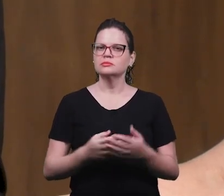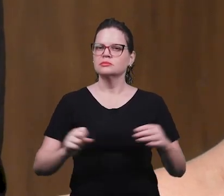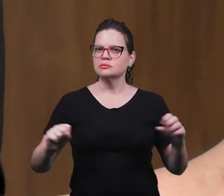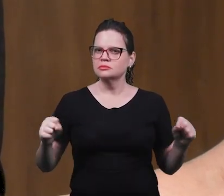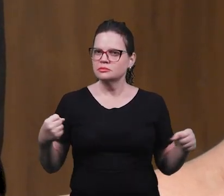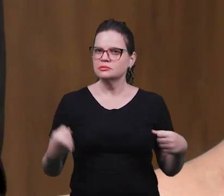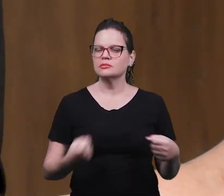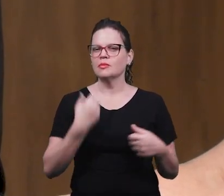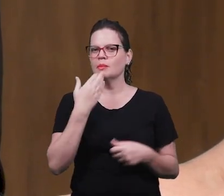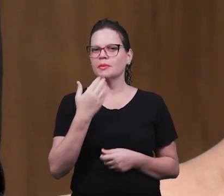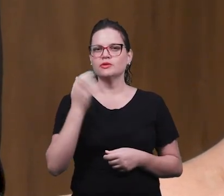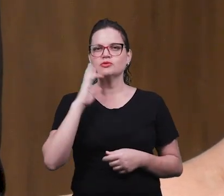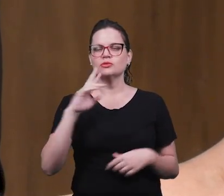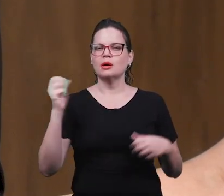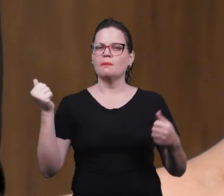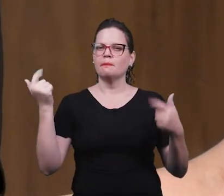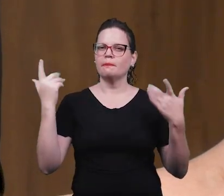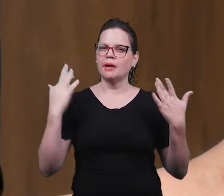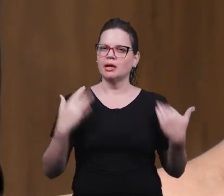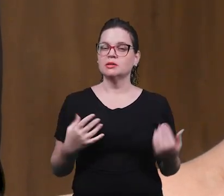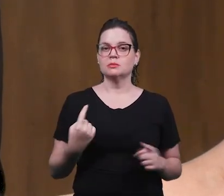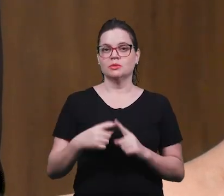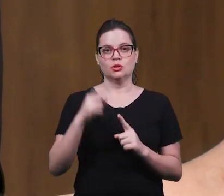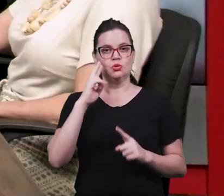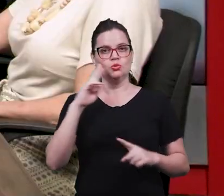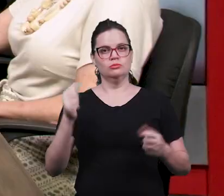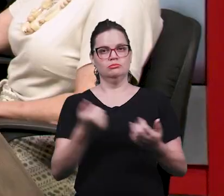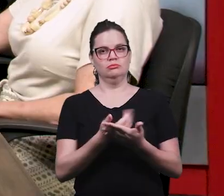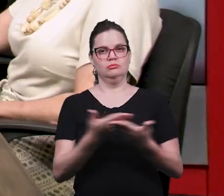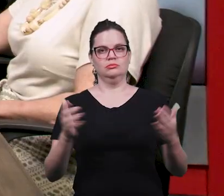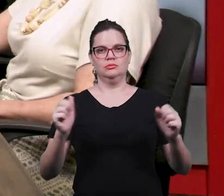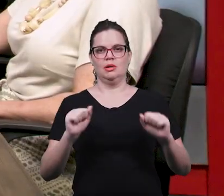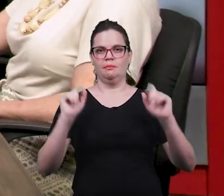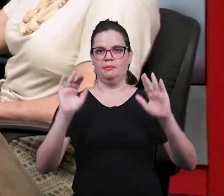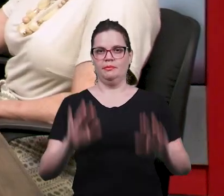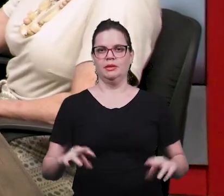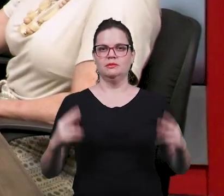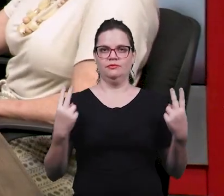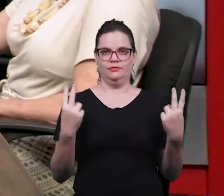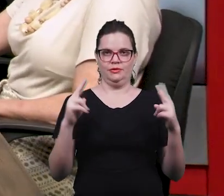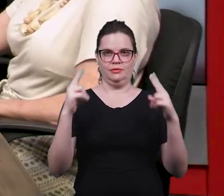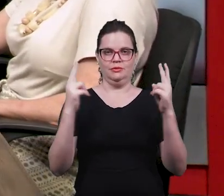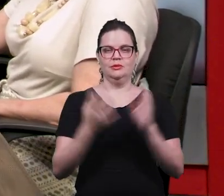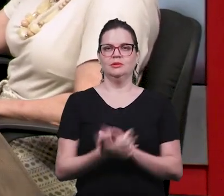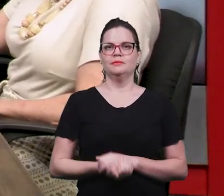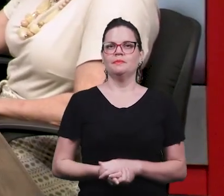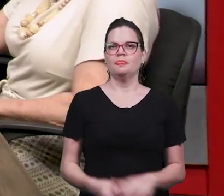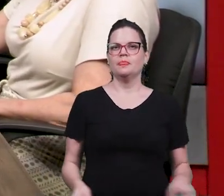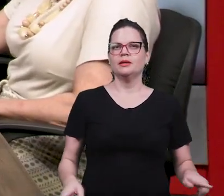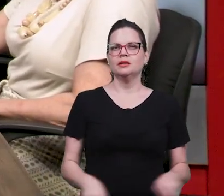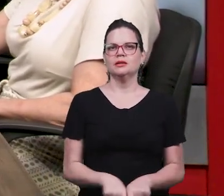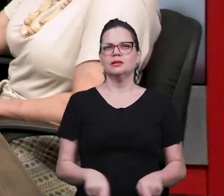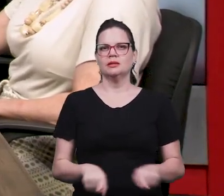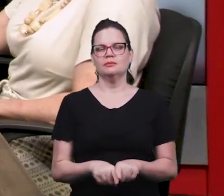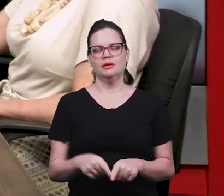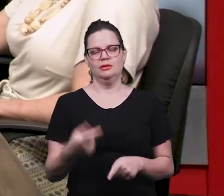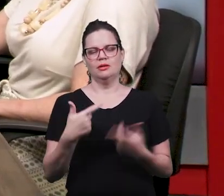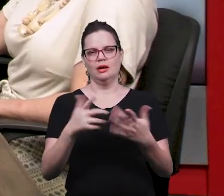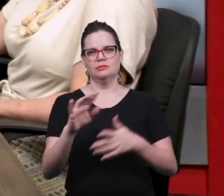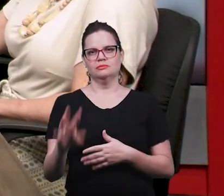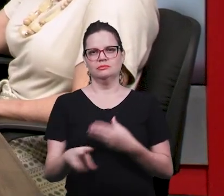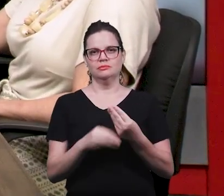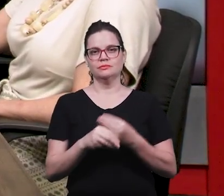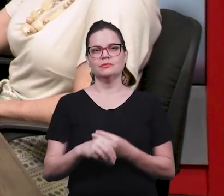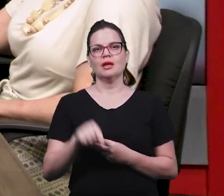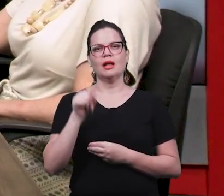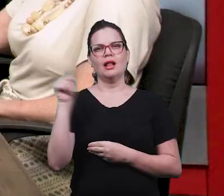se esforce, peça ao Senhor a bênção, porque o Senhor é que dá a vitória. Amém. Dentro disso eu queria falar até, ele fez um